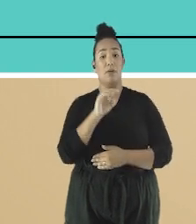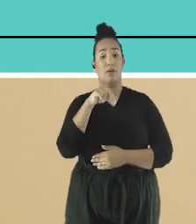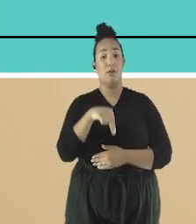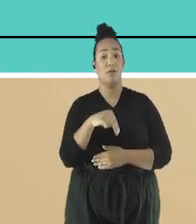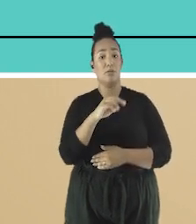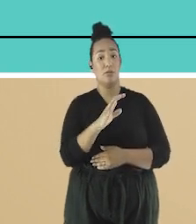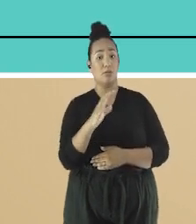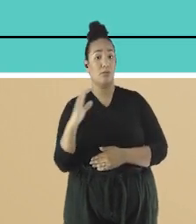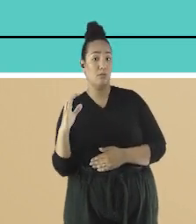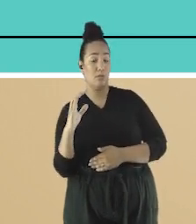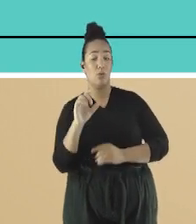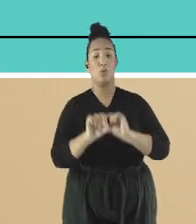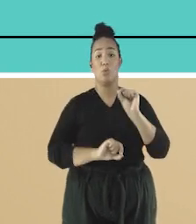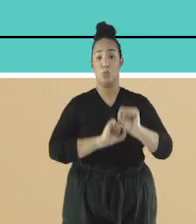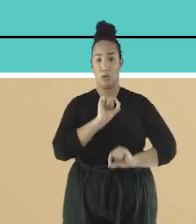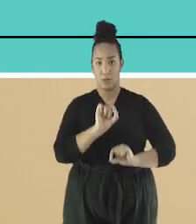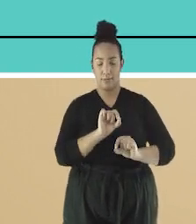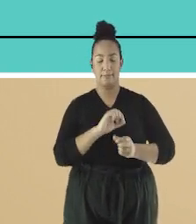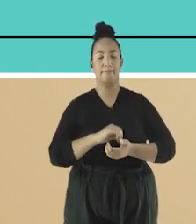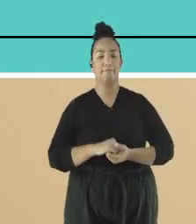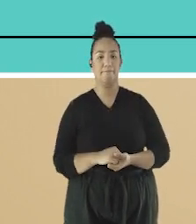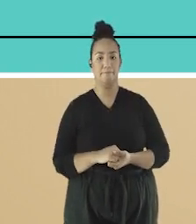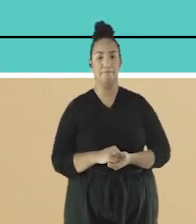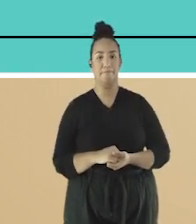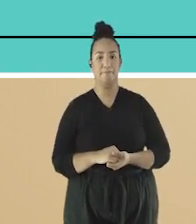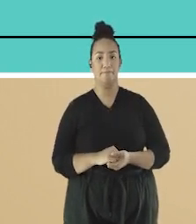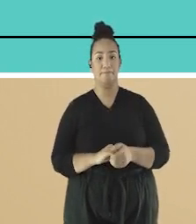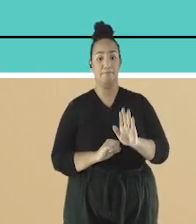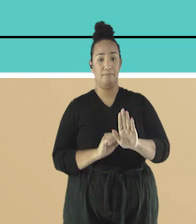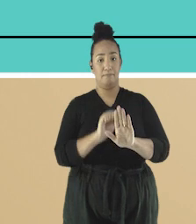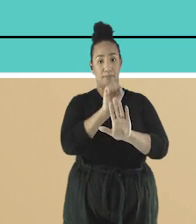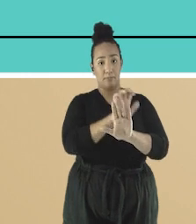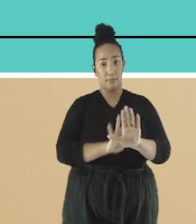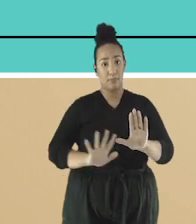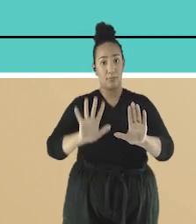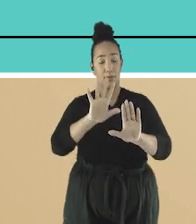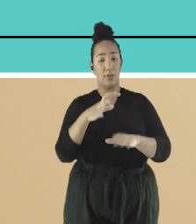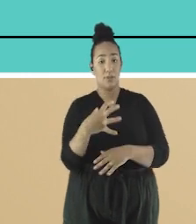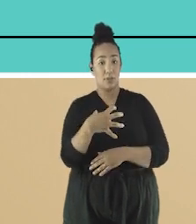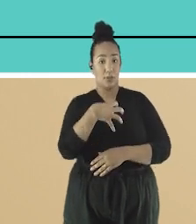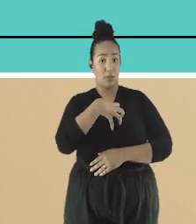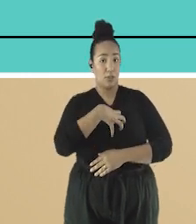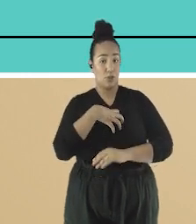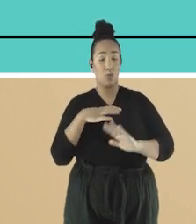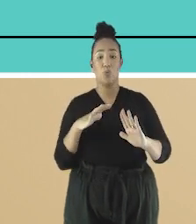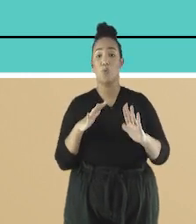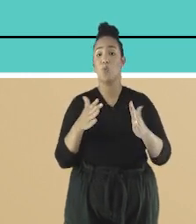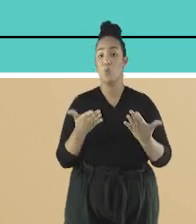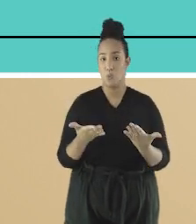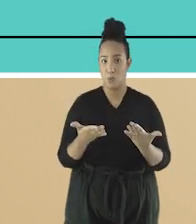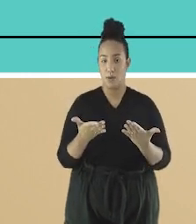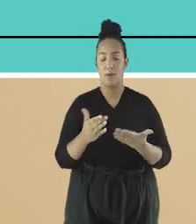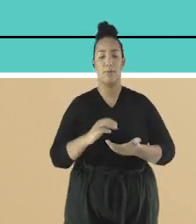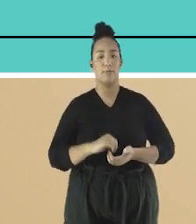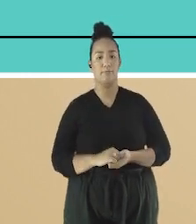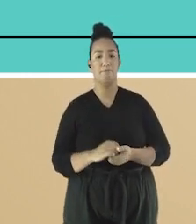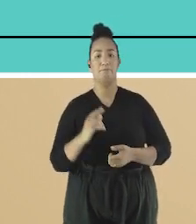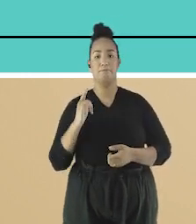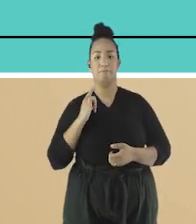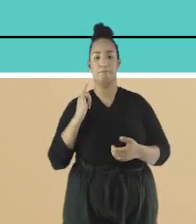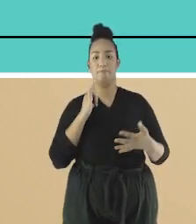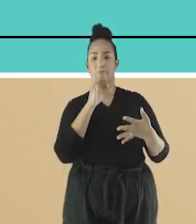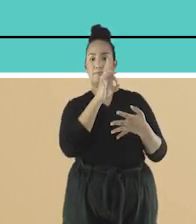habilidade de analisar os efeitos de sentido do uso de figuras de linguagem, como ironia, eufemismo,